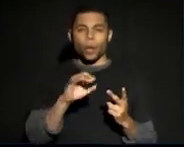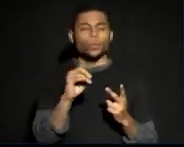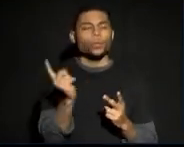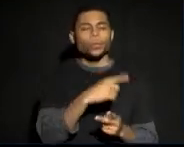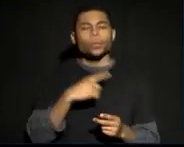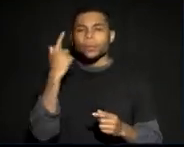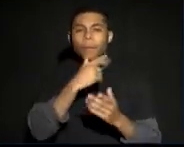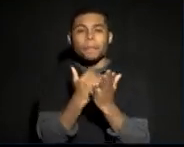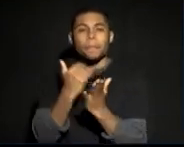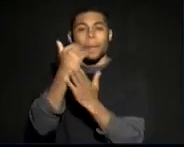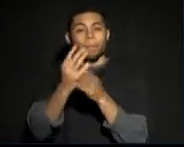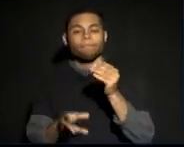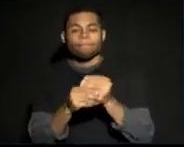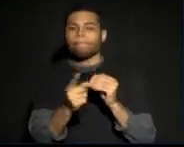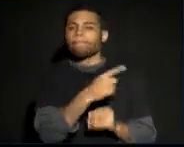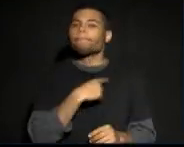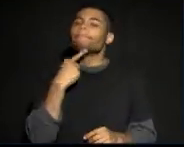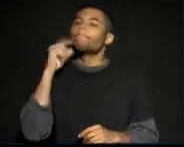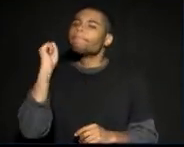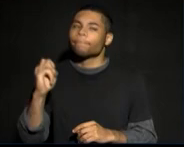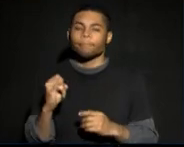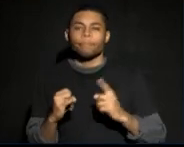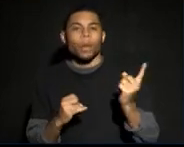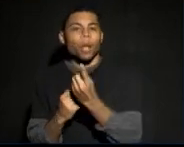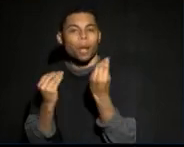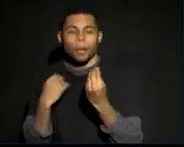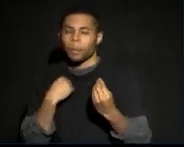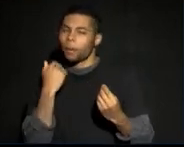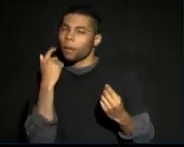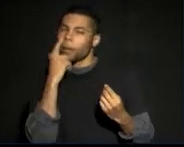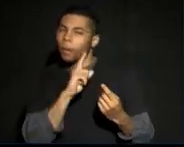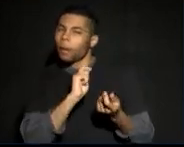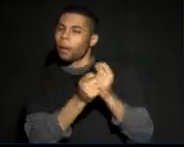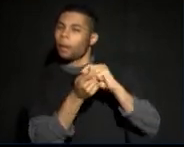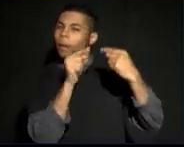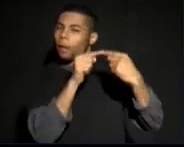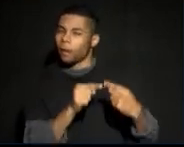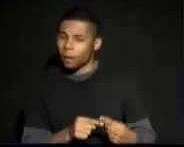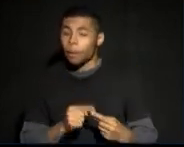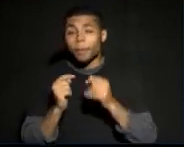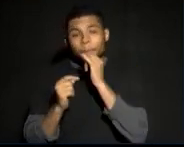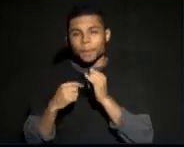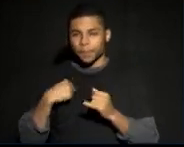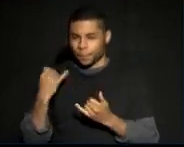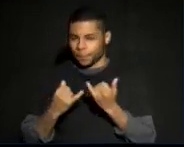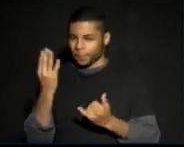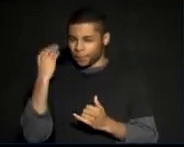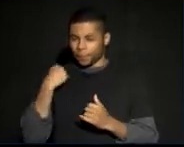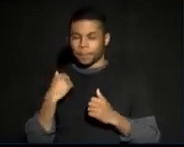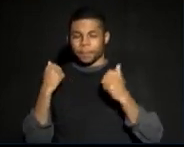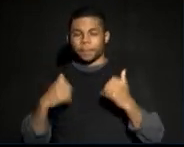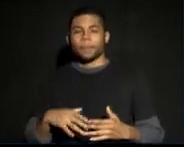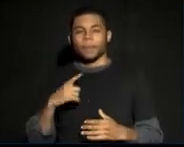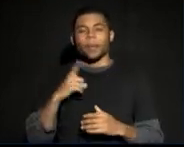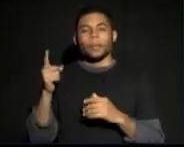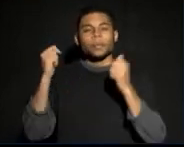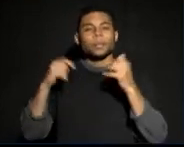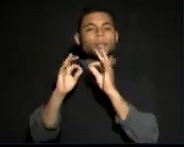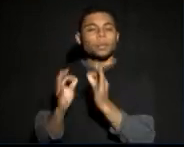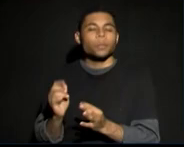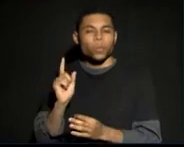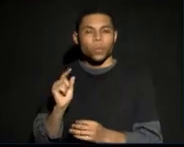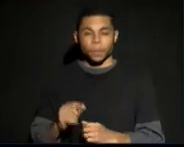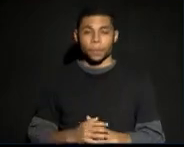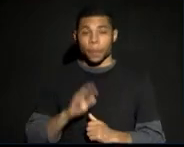profunda essa complementariedade de invocação a gente brinca aí foi a descrição que ele deu simples